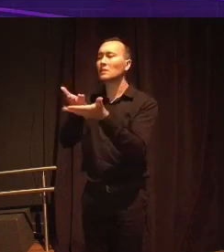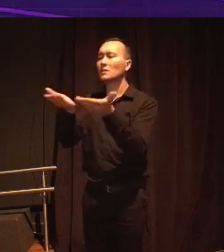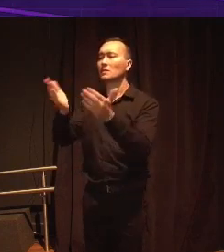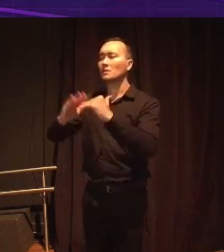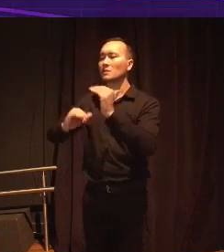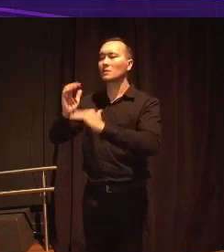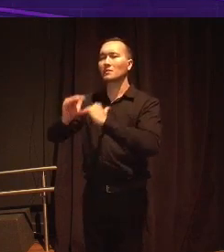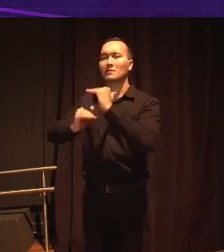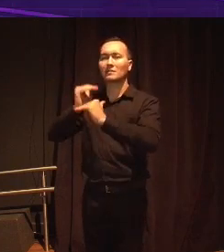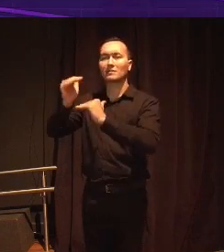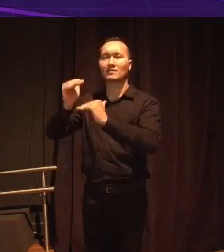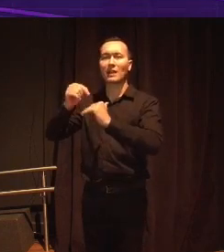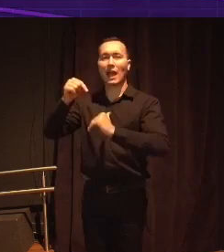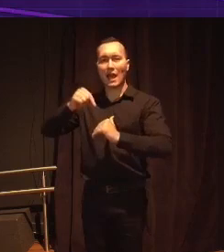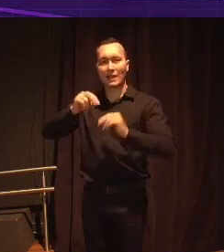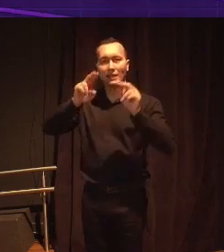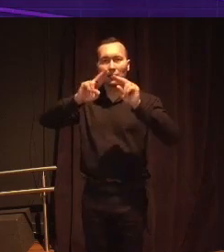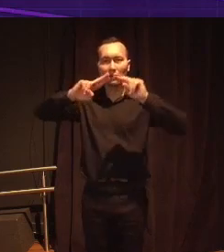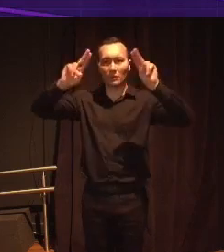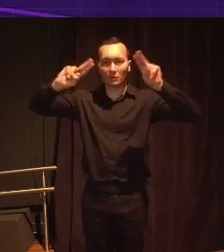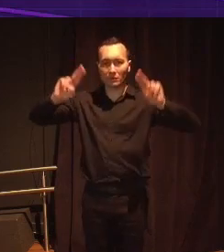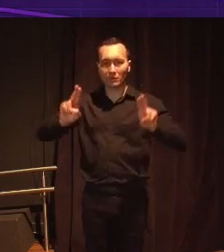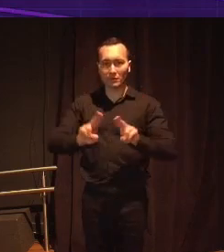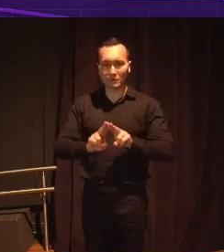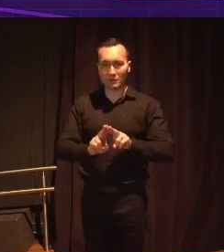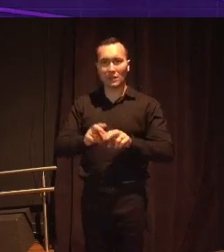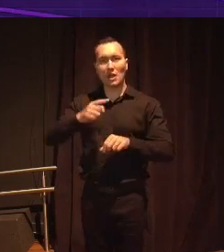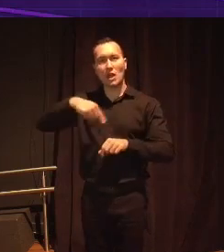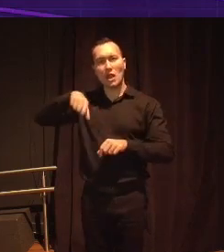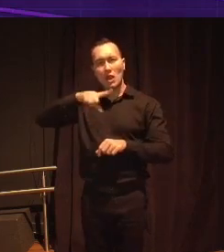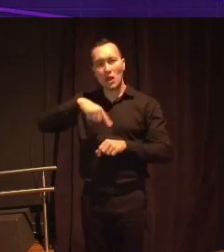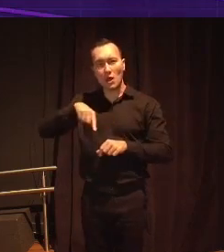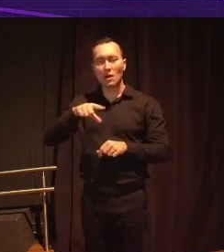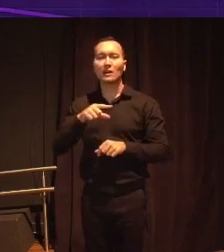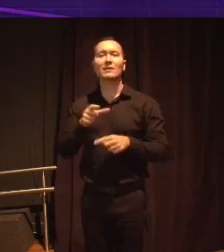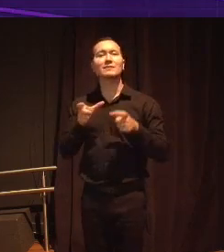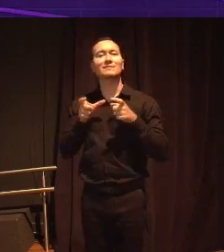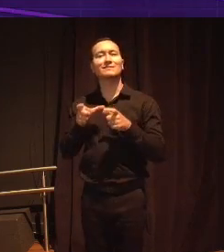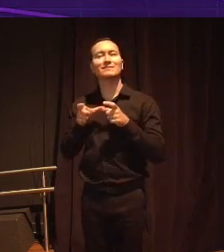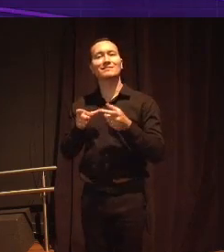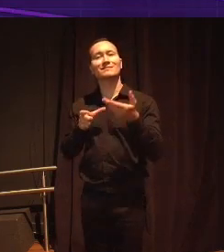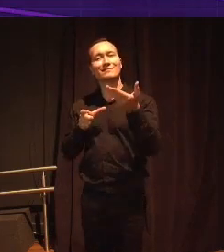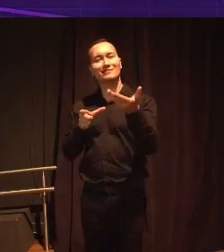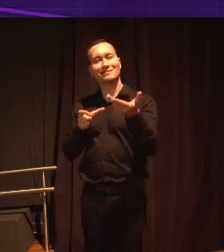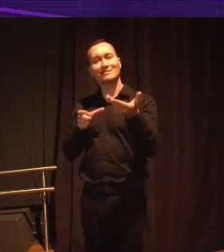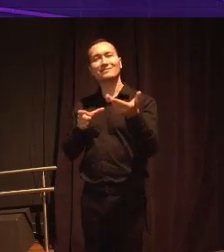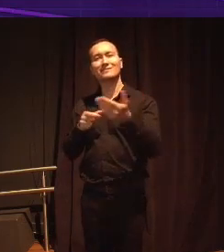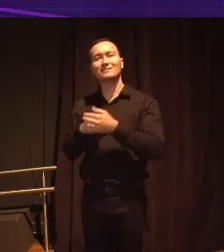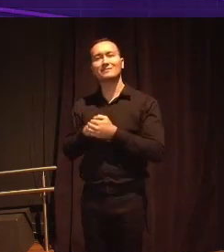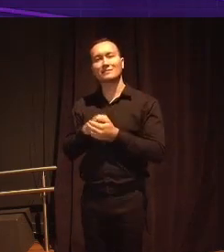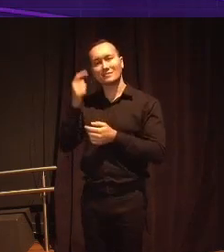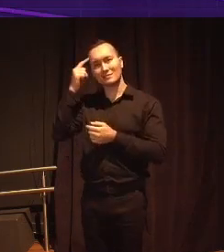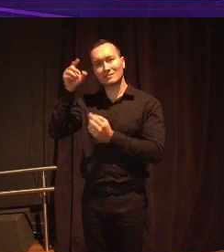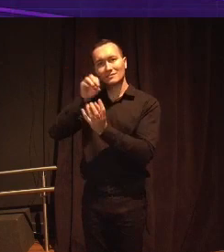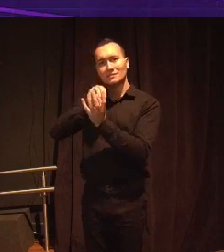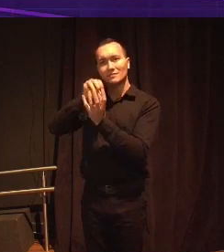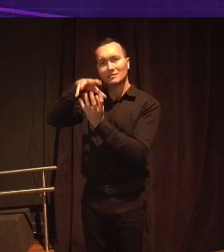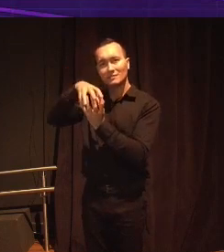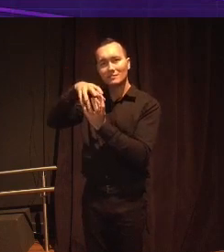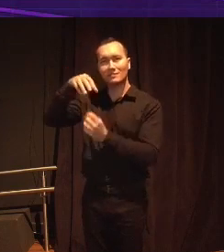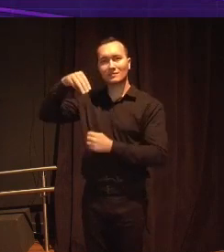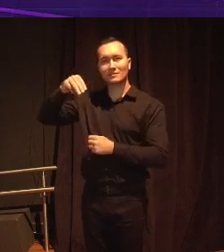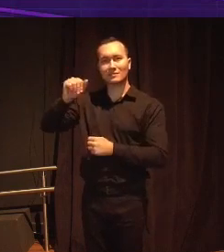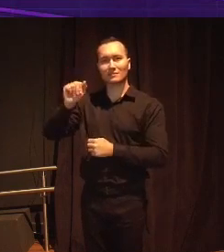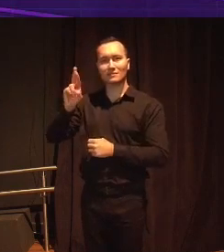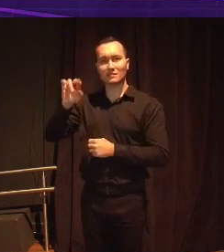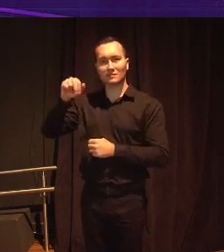potencial? Aqui na Natura é o lugar, né? Aqui na Natura vocês, não sei se vocês estavam na trilha ali com a Mariana Talarico, que